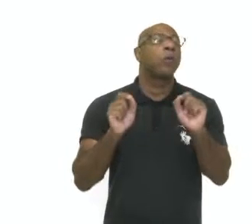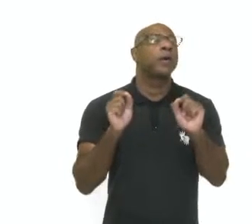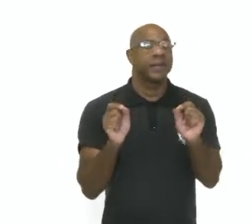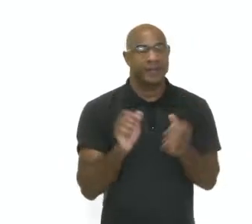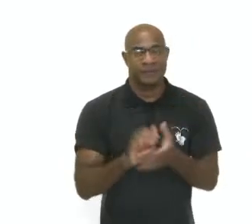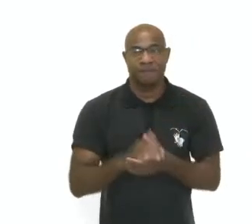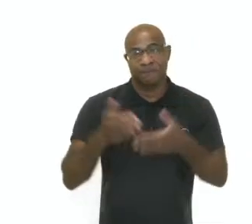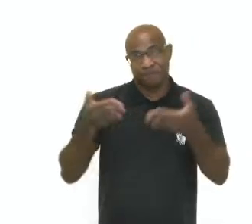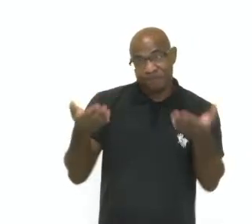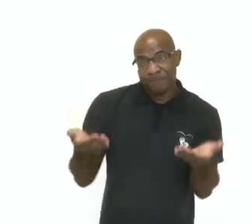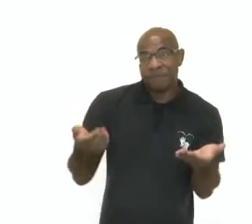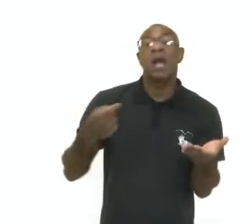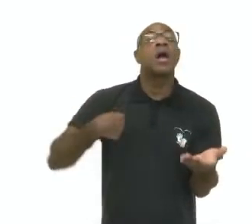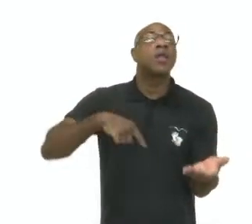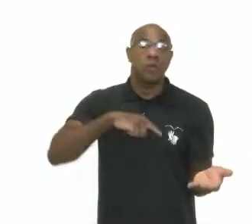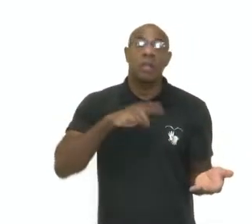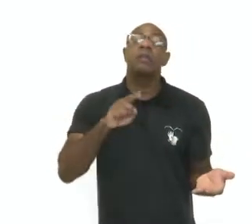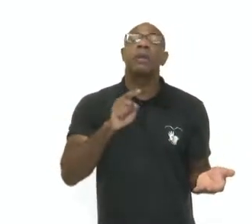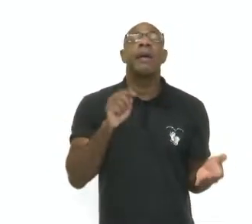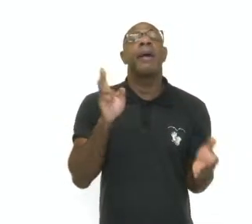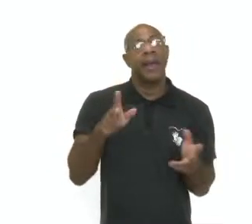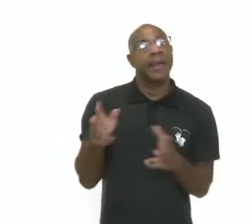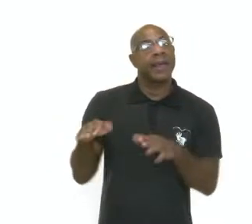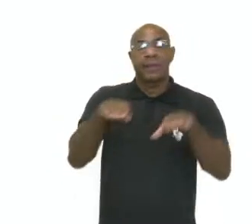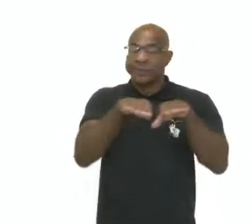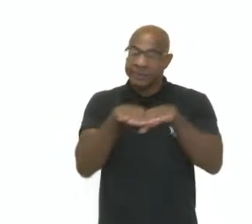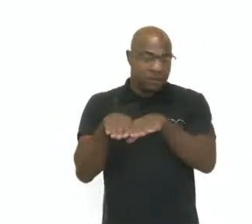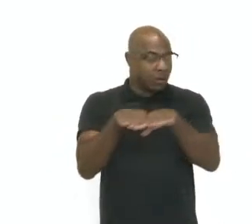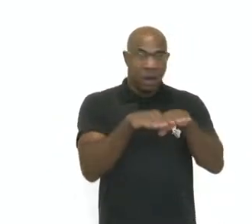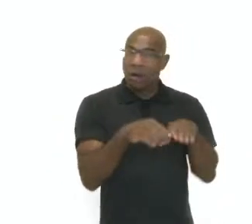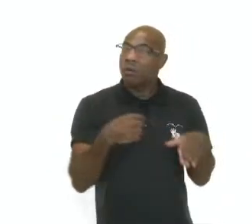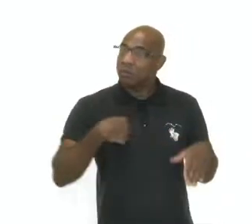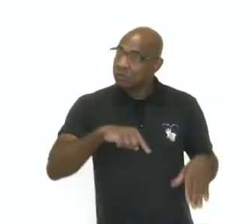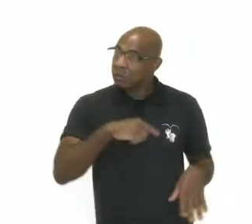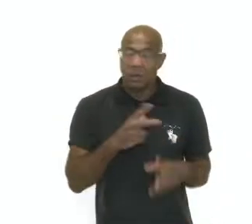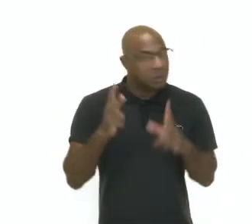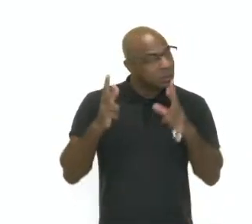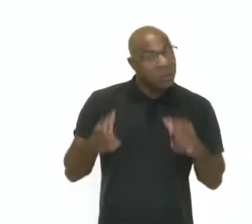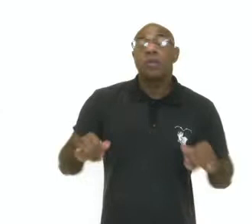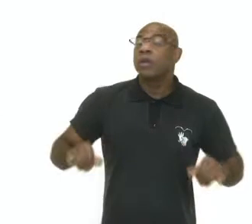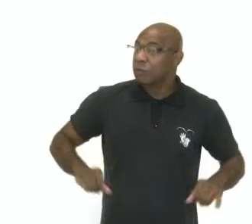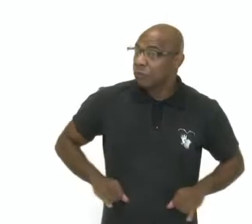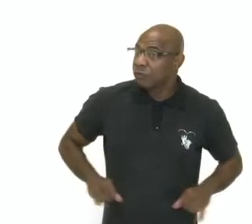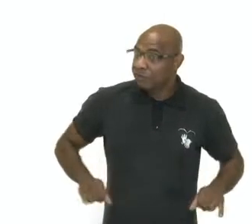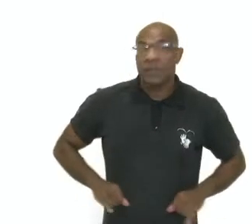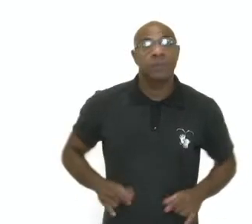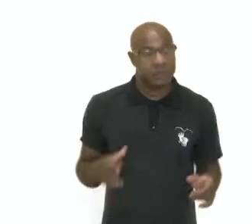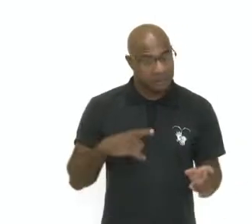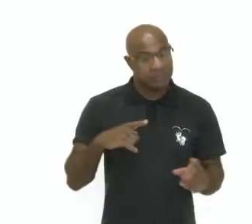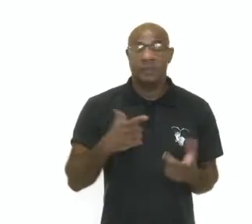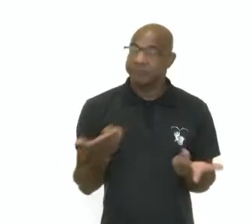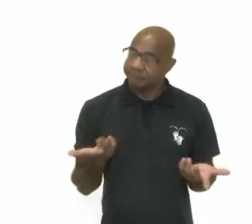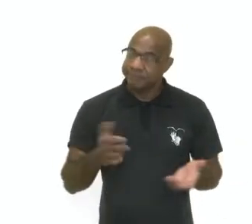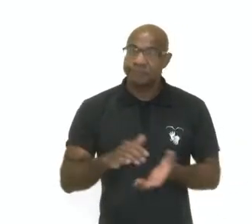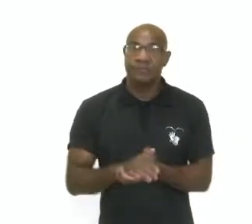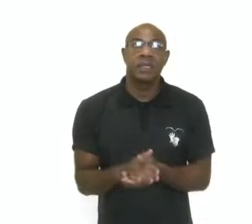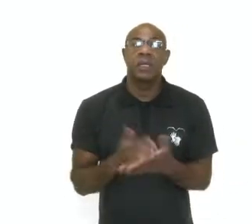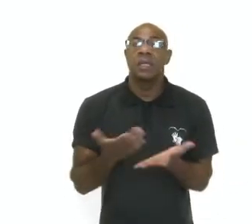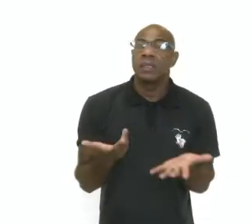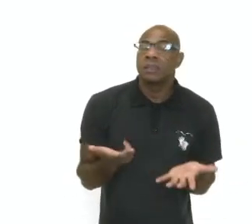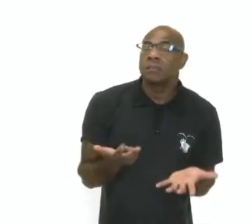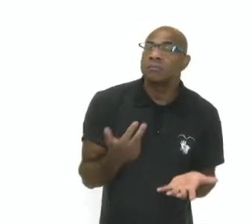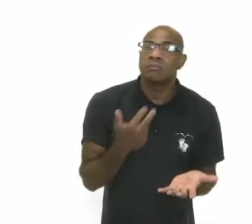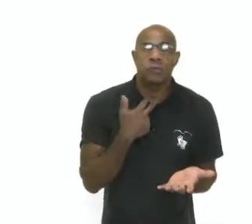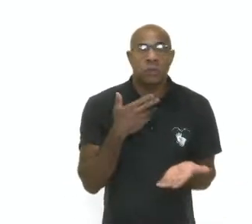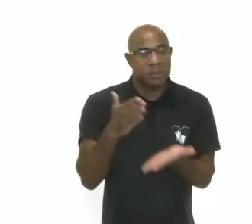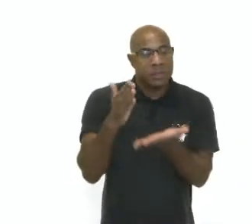ponto, somos todos iguais. Somos da mesma espécie e sofremos as mesmas ameaças. Não estamos